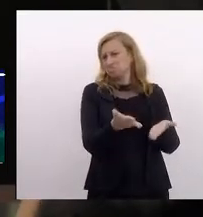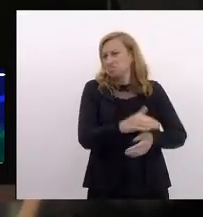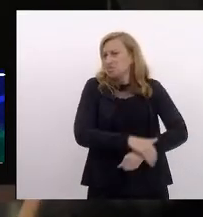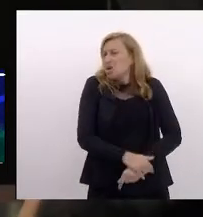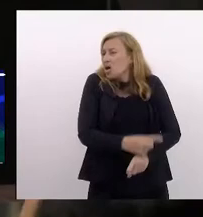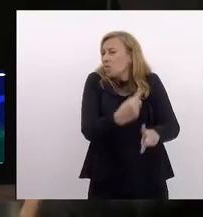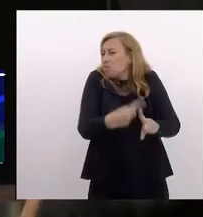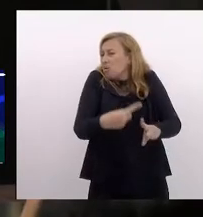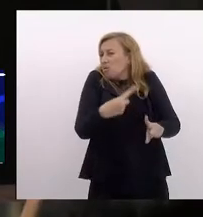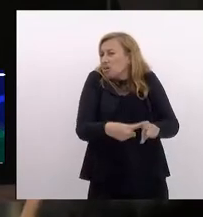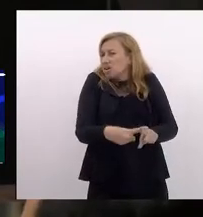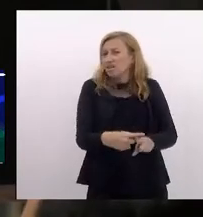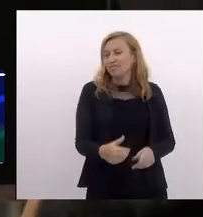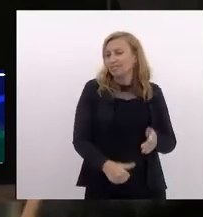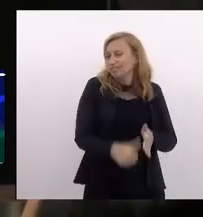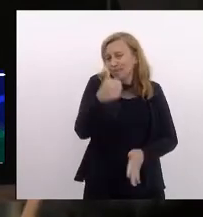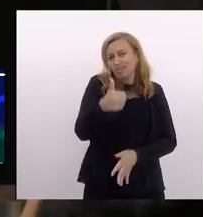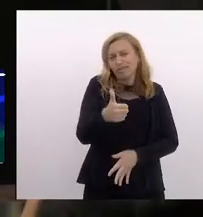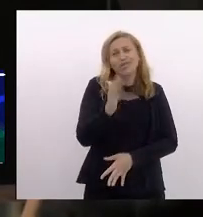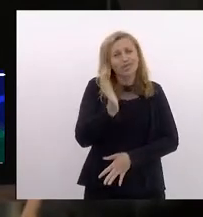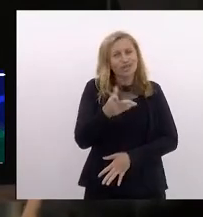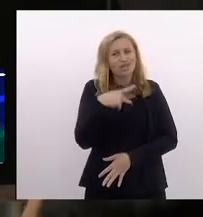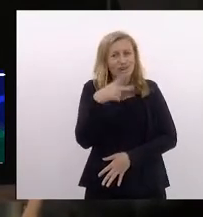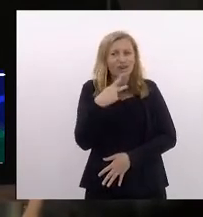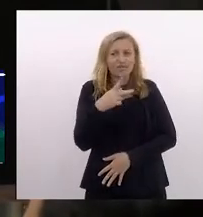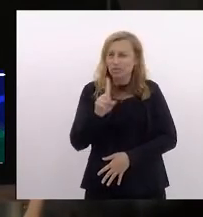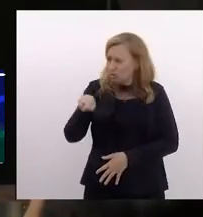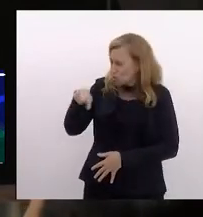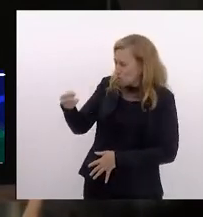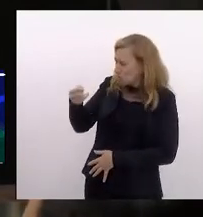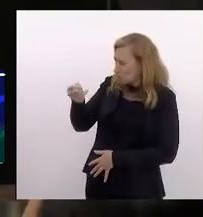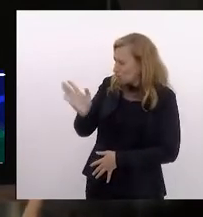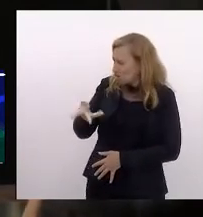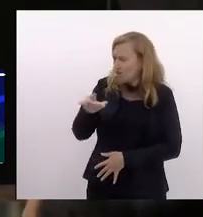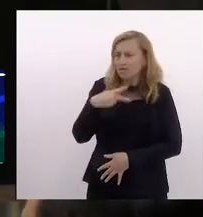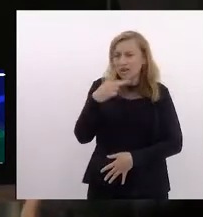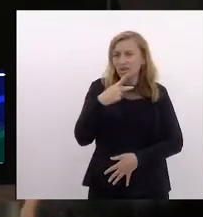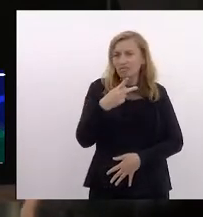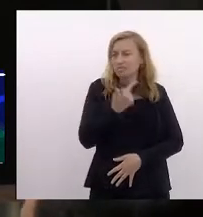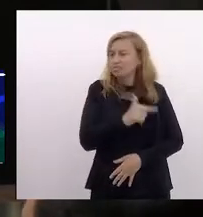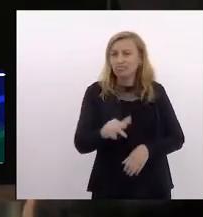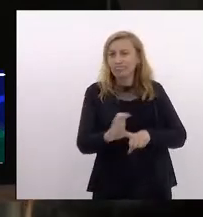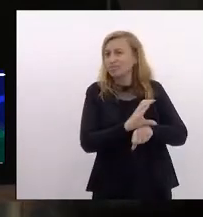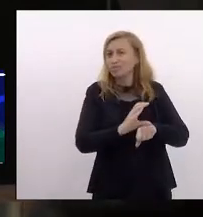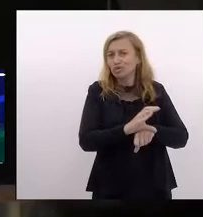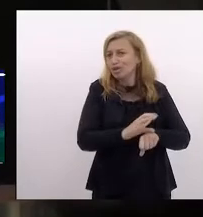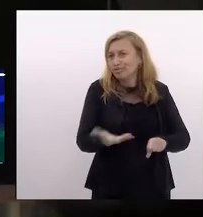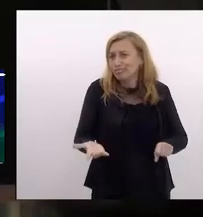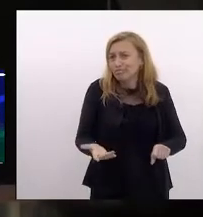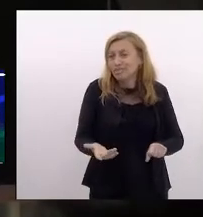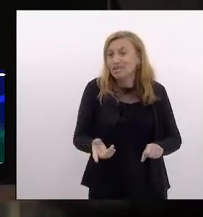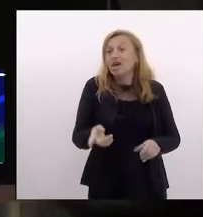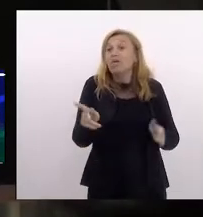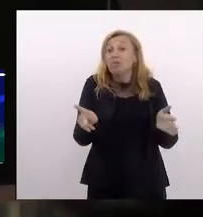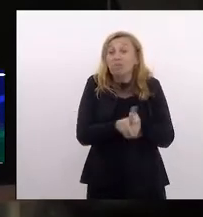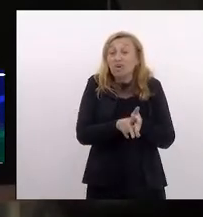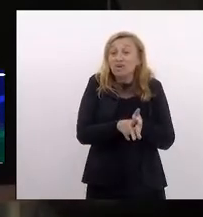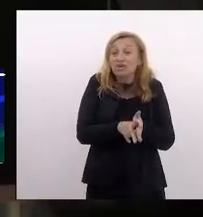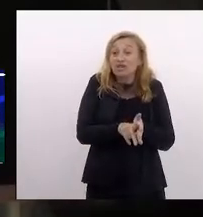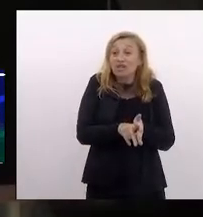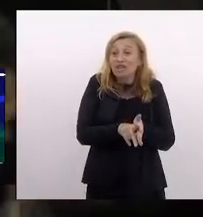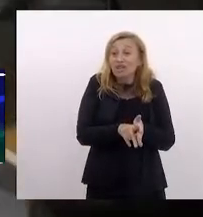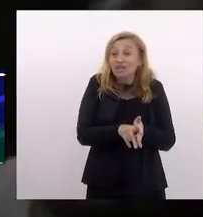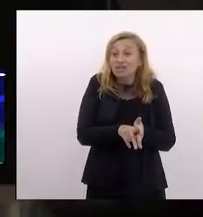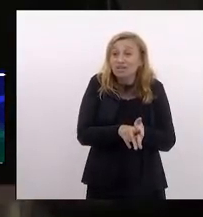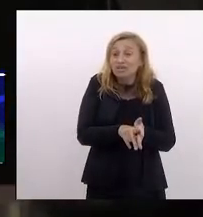porque primeiro como nós já falamos de outros falamos é inconstitucional e é um projeto de